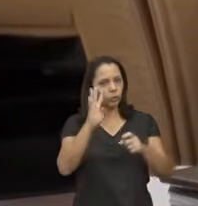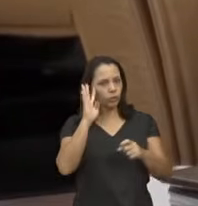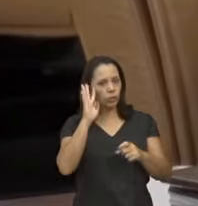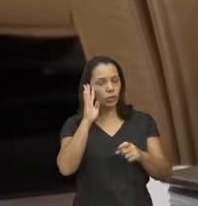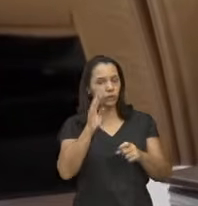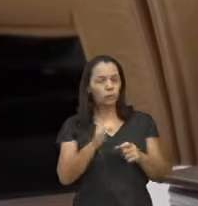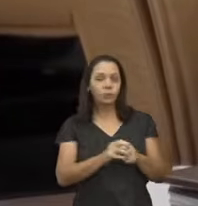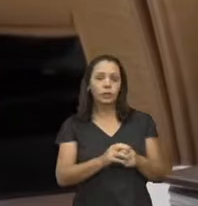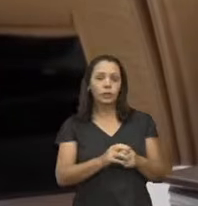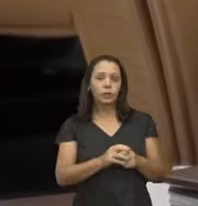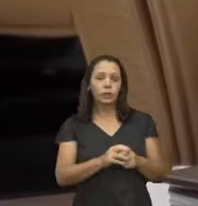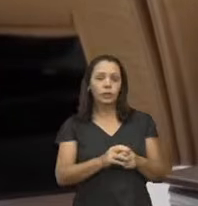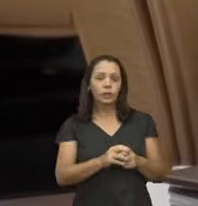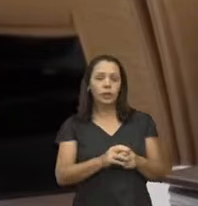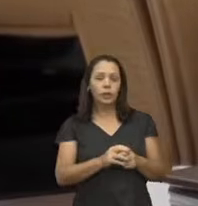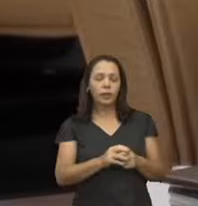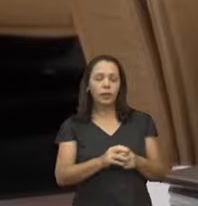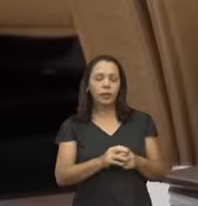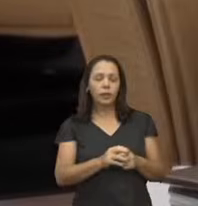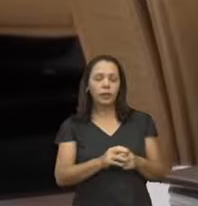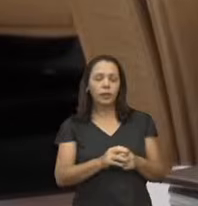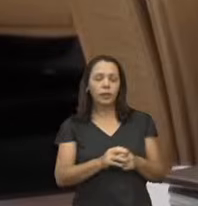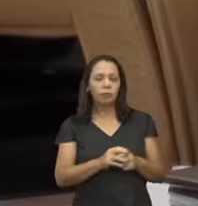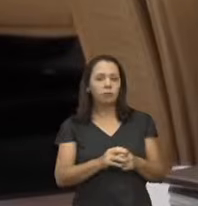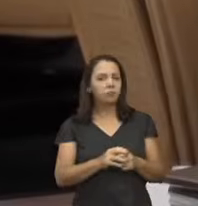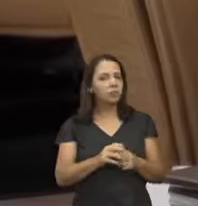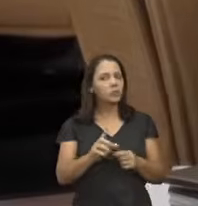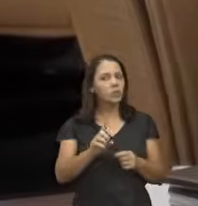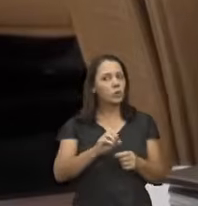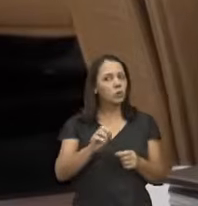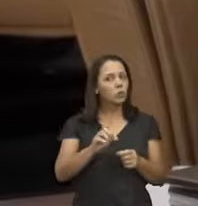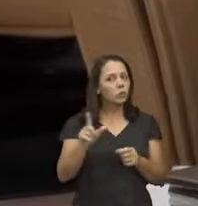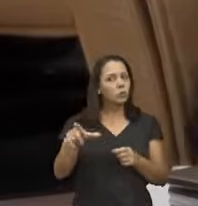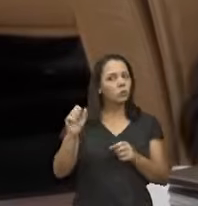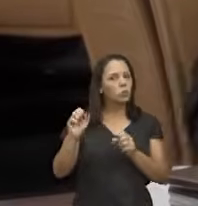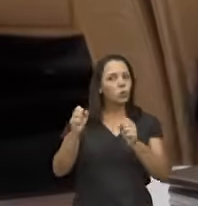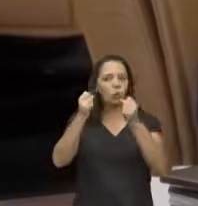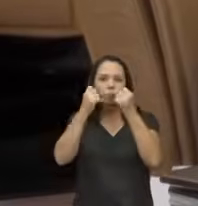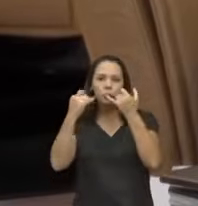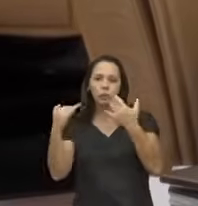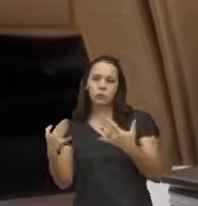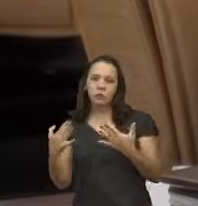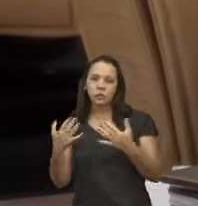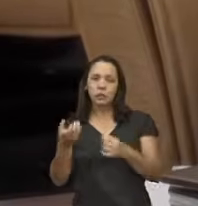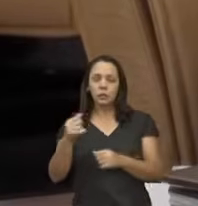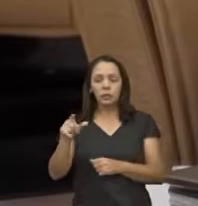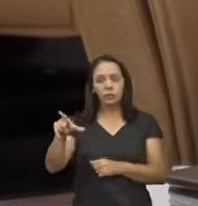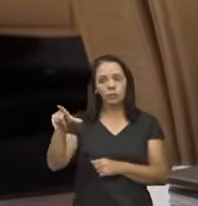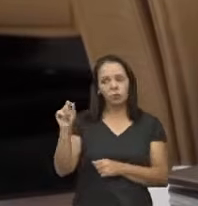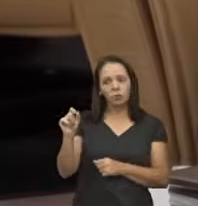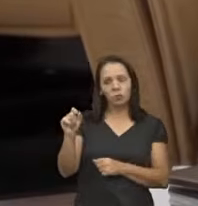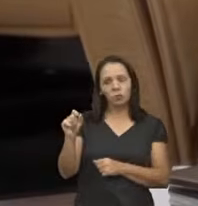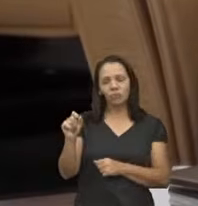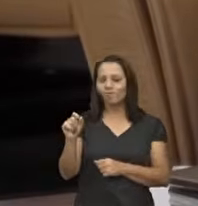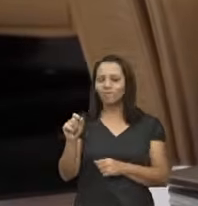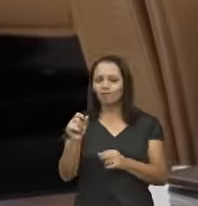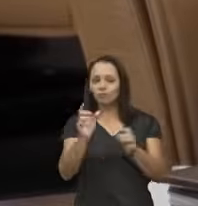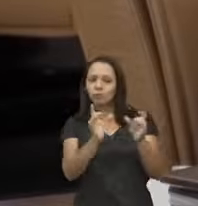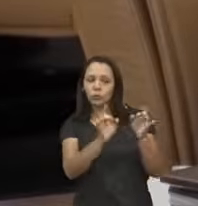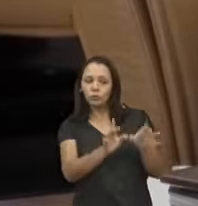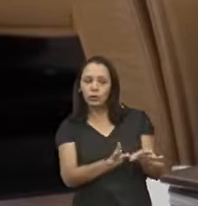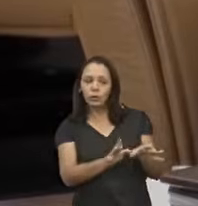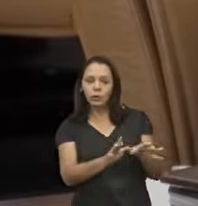de escolher fazer uma audiência pública. Se você escolhe pela esquerda, você deixa de escolher ir pela direita. A gente chama isso de